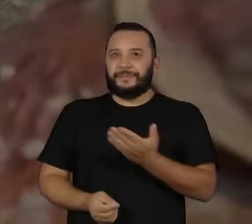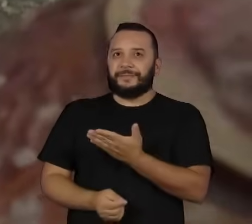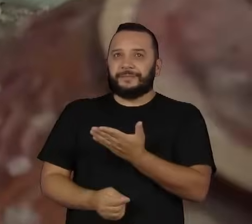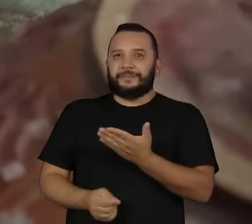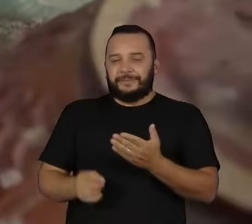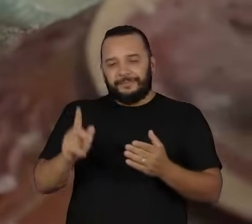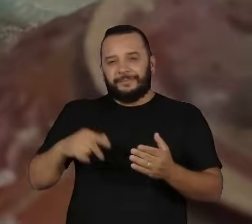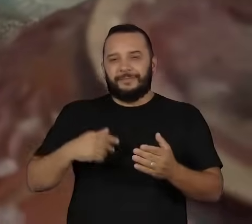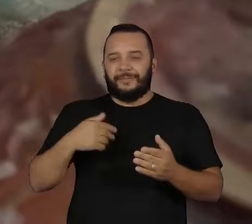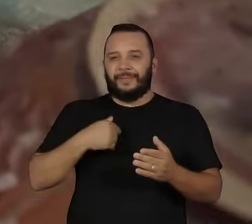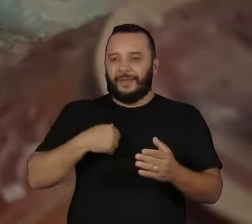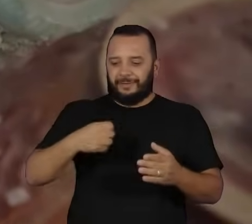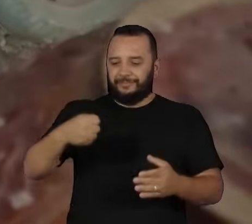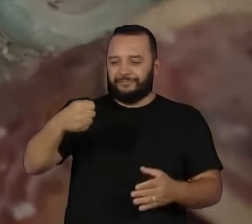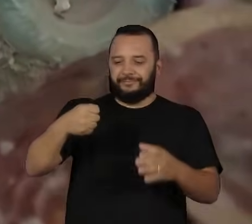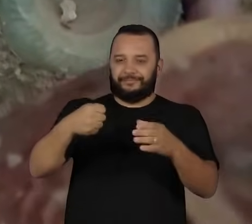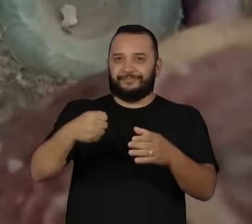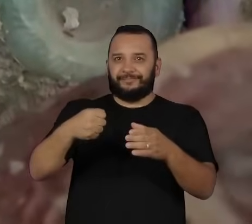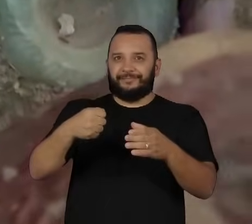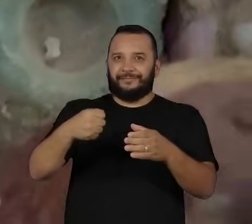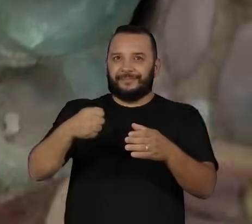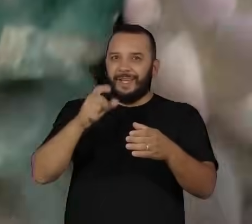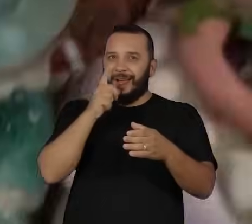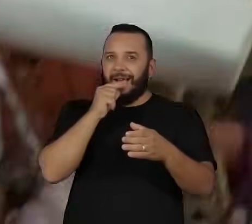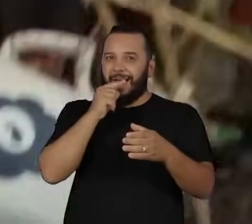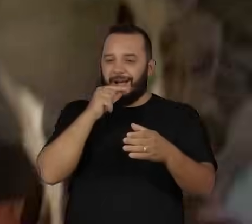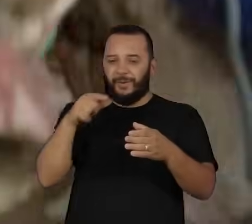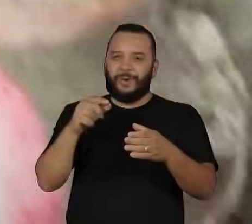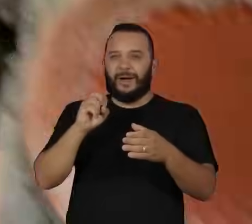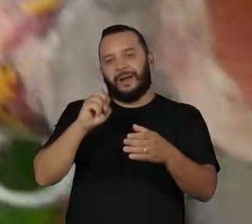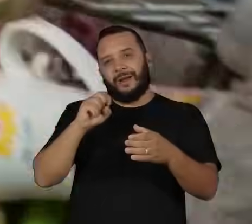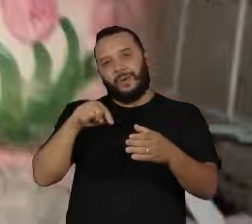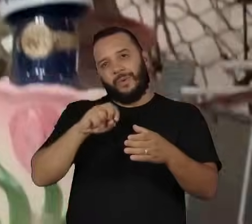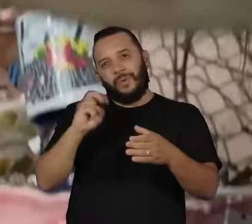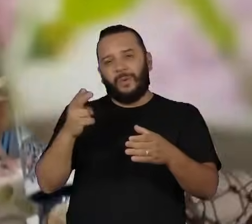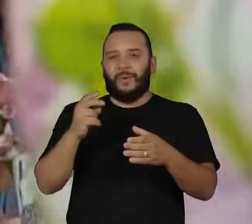chareira, de colocar água, ou senão colocar café.